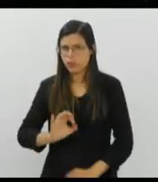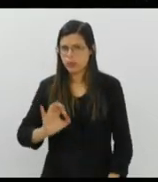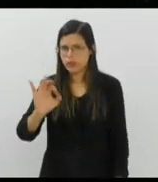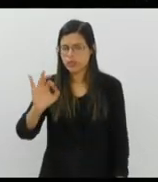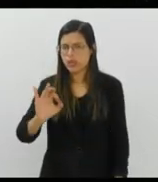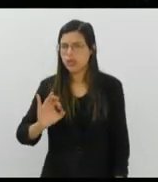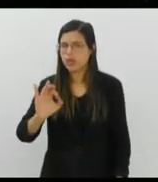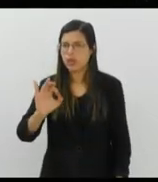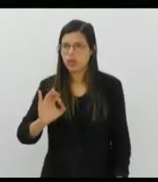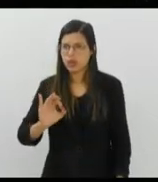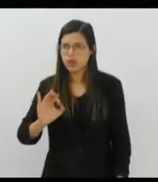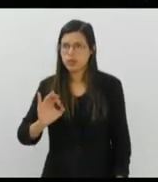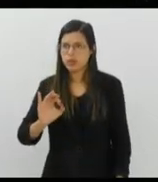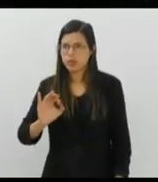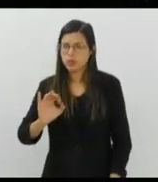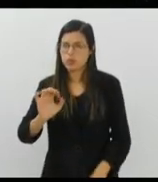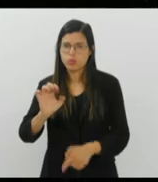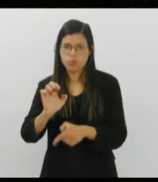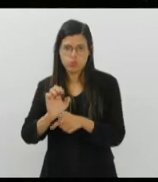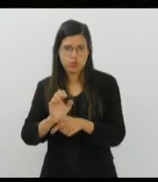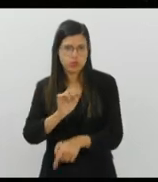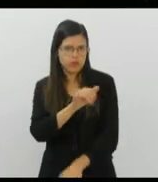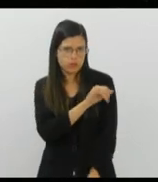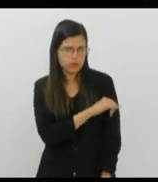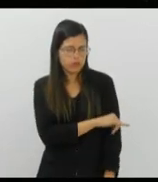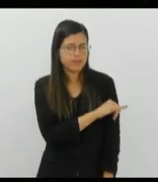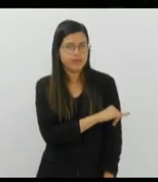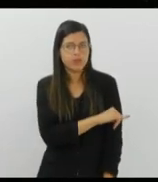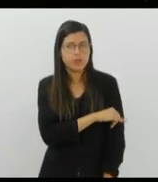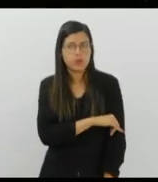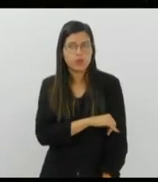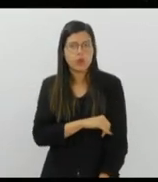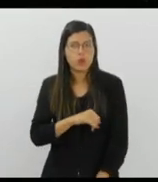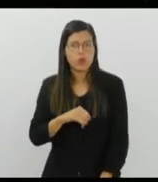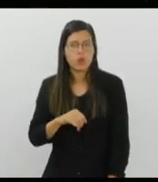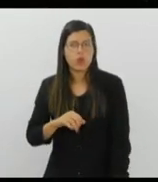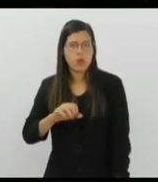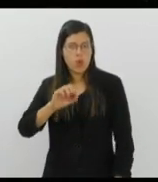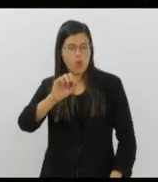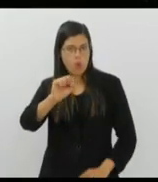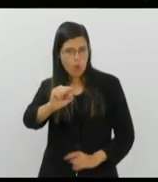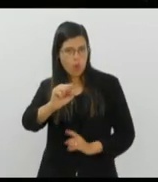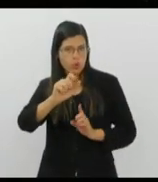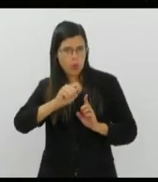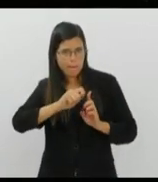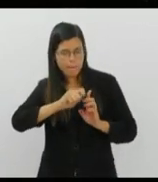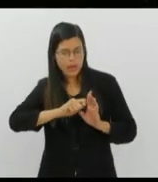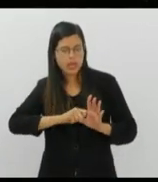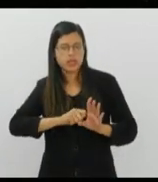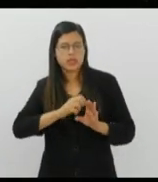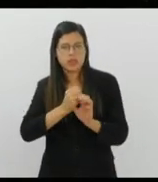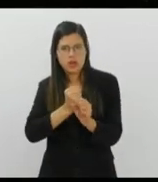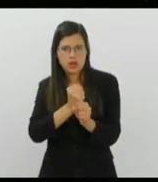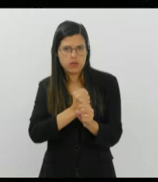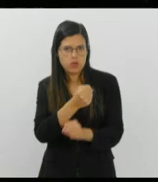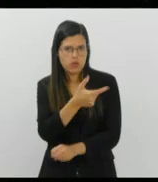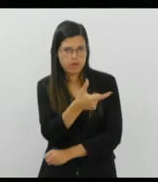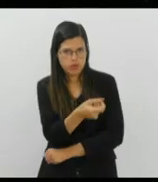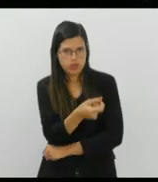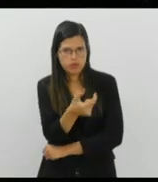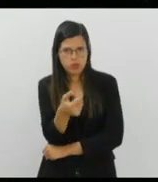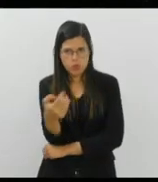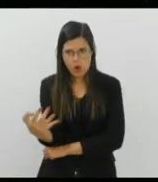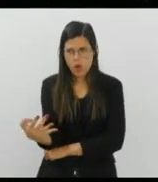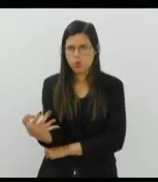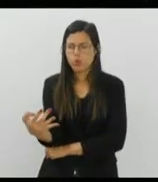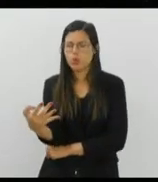85% no nosso estado do Rio de Janeiro nos 8 primeiros meses de 2024, isto